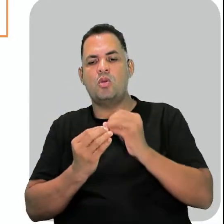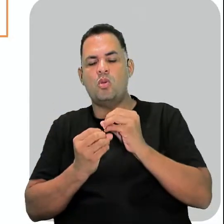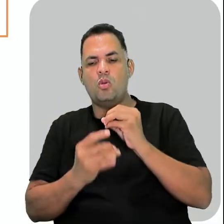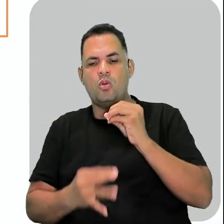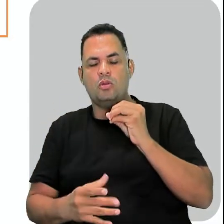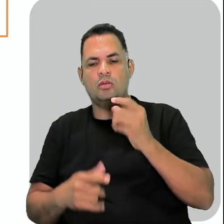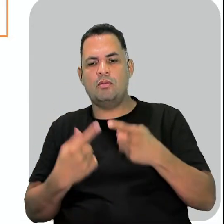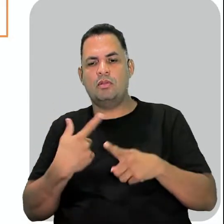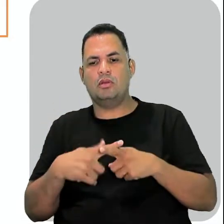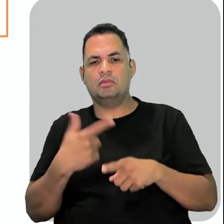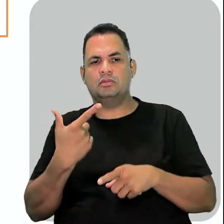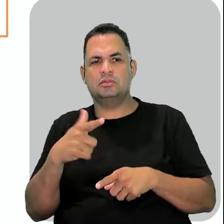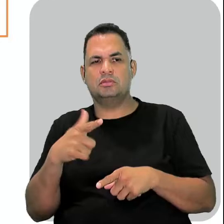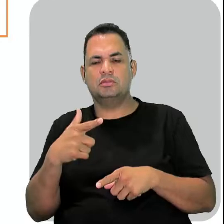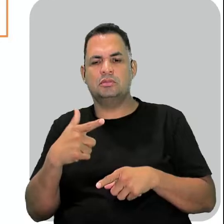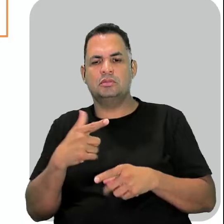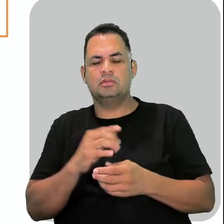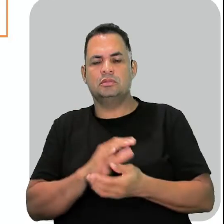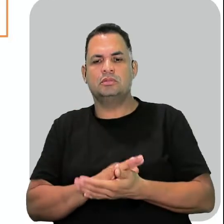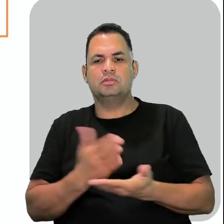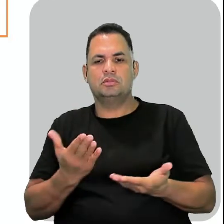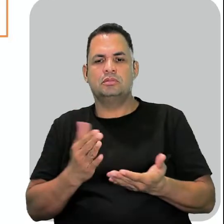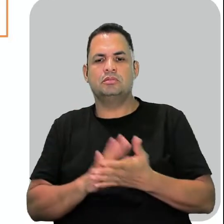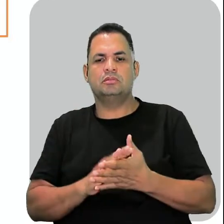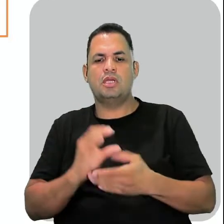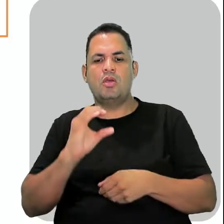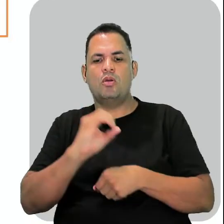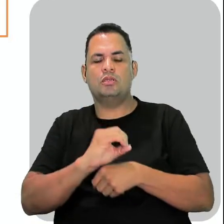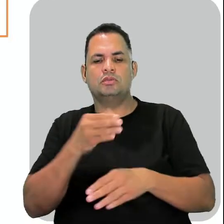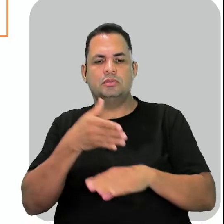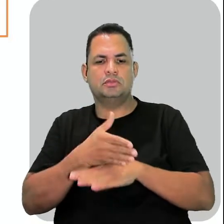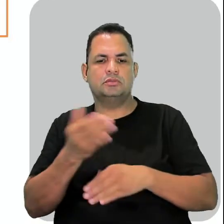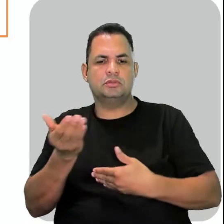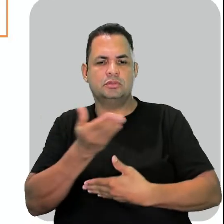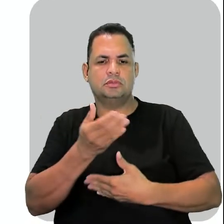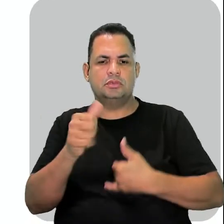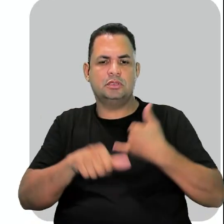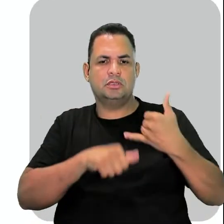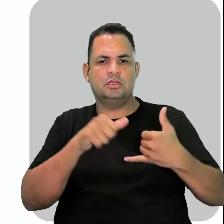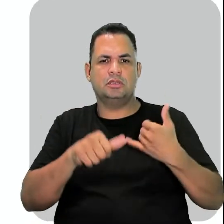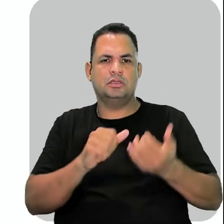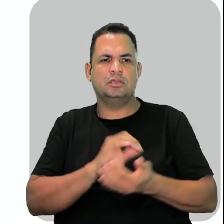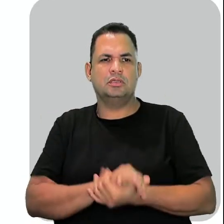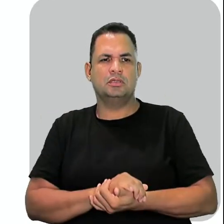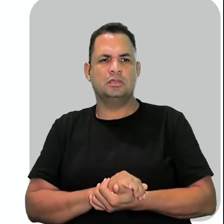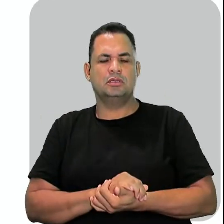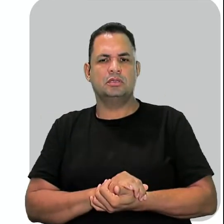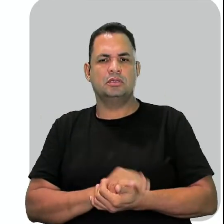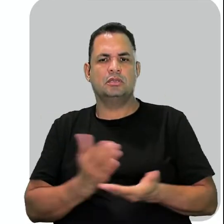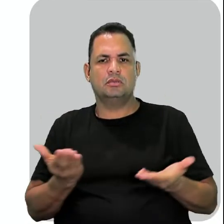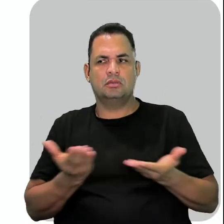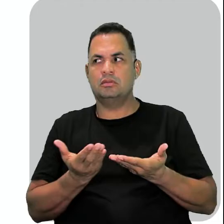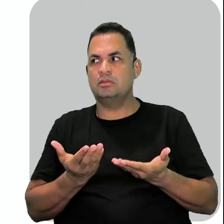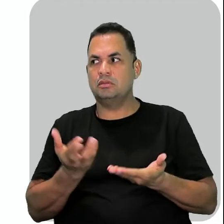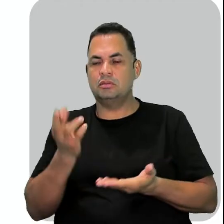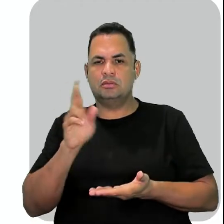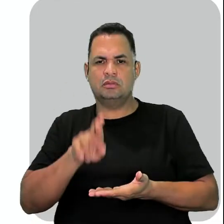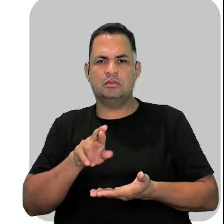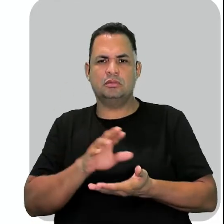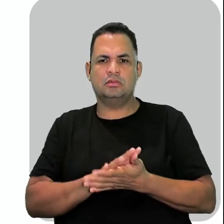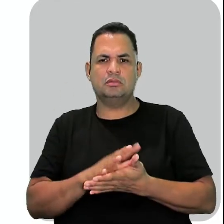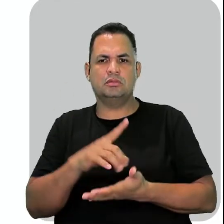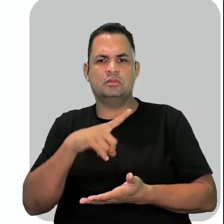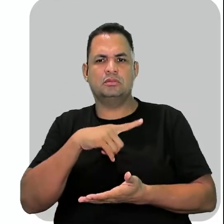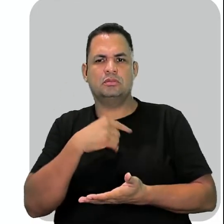tem hidrogênio para o oxigênio participar, reagir com ele. Hora de recuperar.